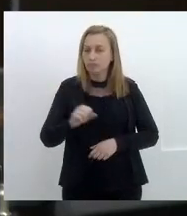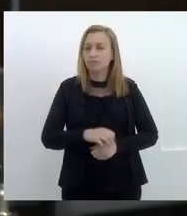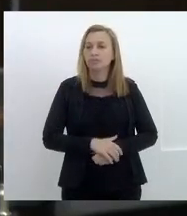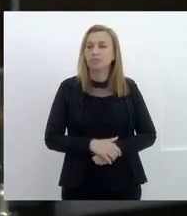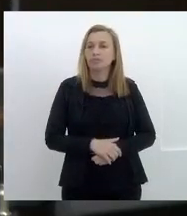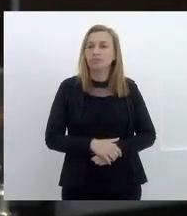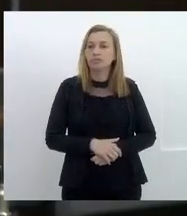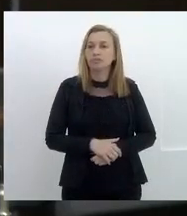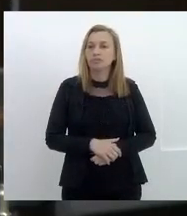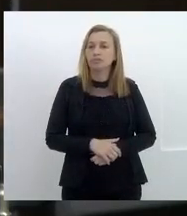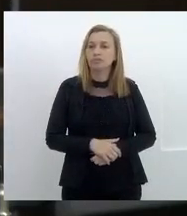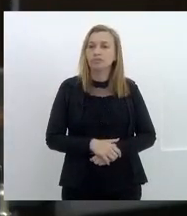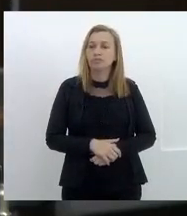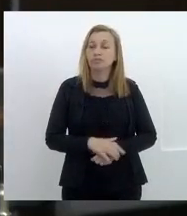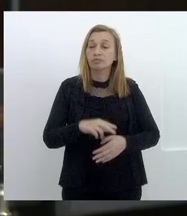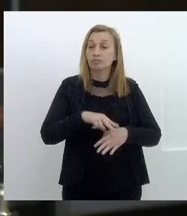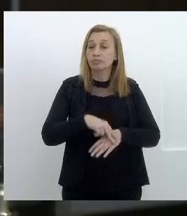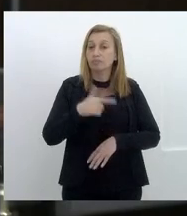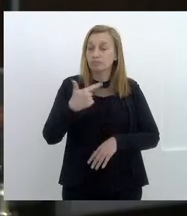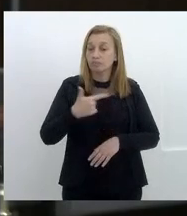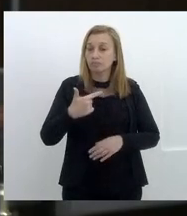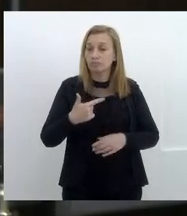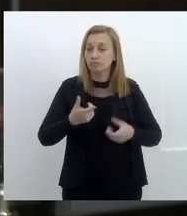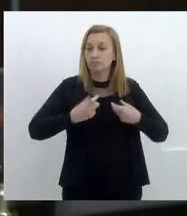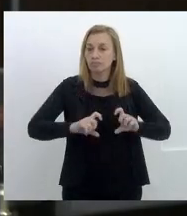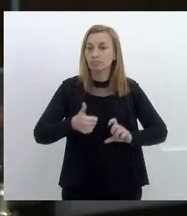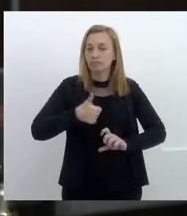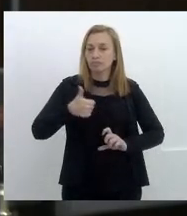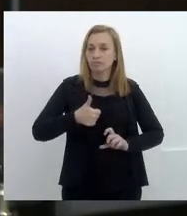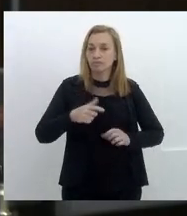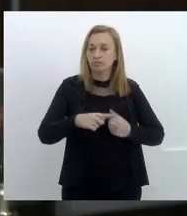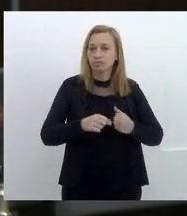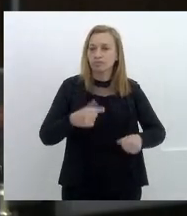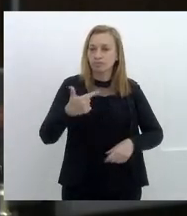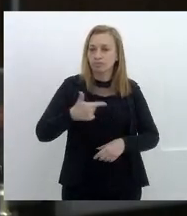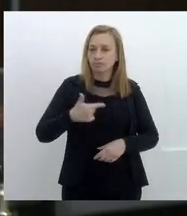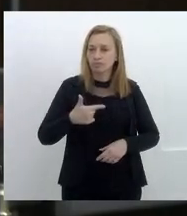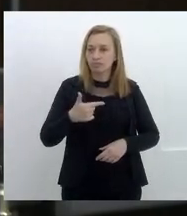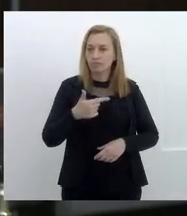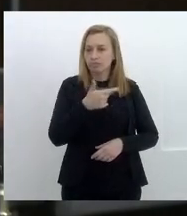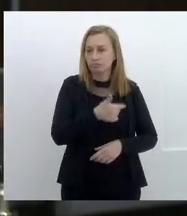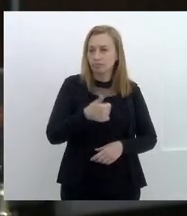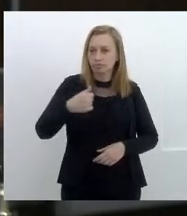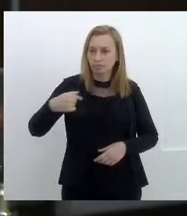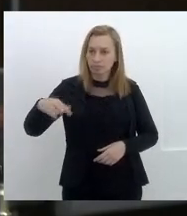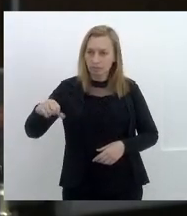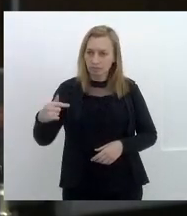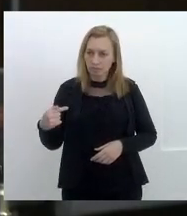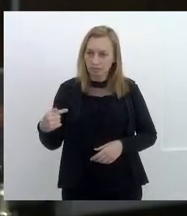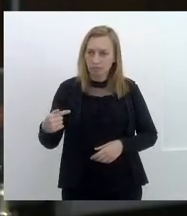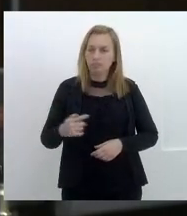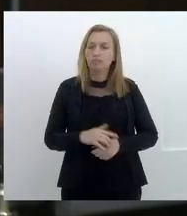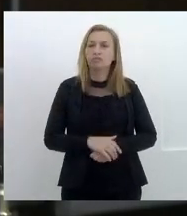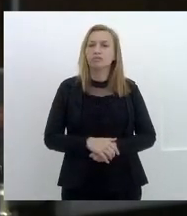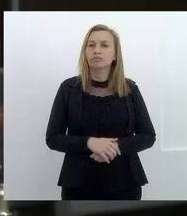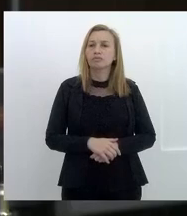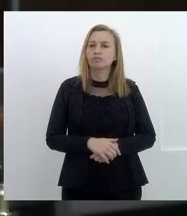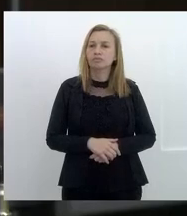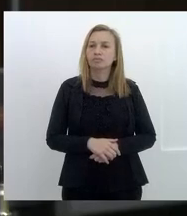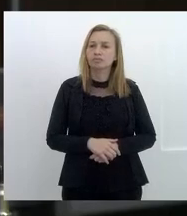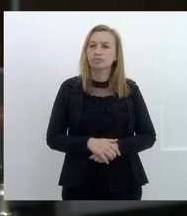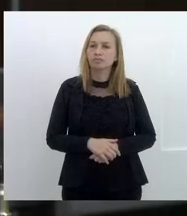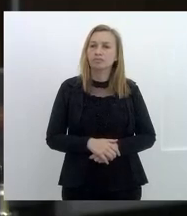o disposto no inciso 2 do parágrafo primeiro do artigo 2º da lei complementar nº 5/2017 será